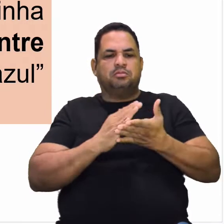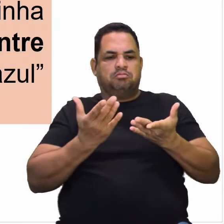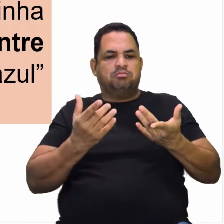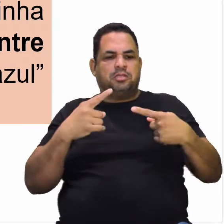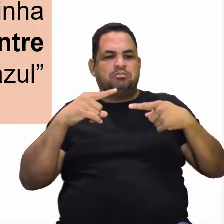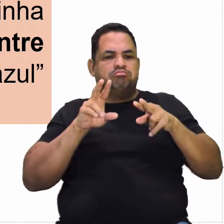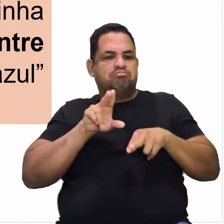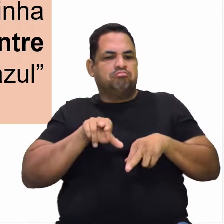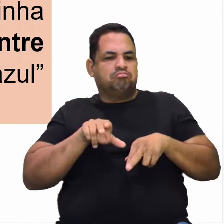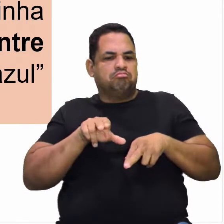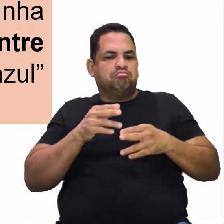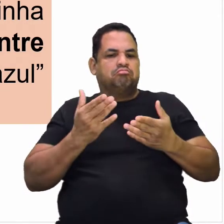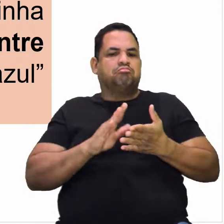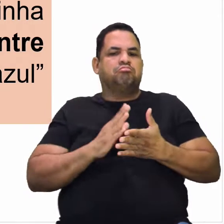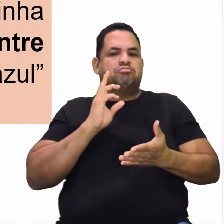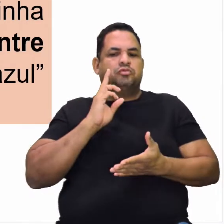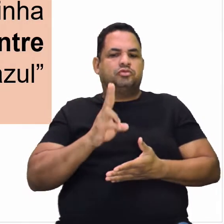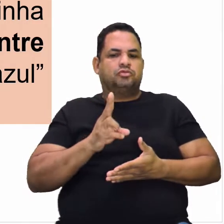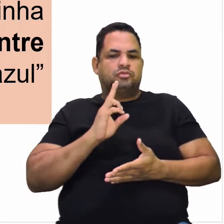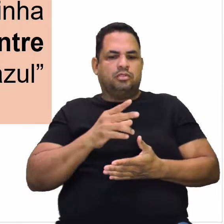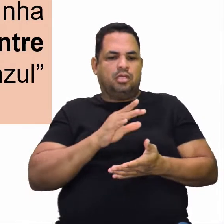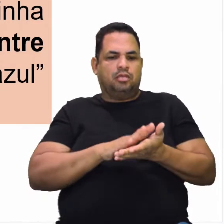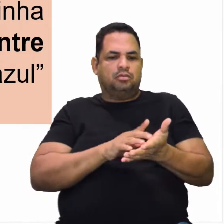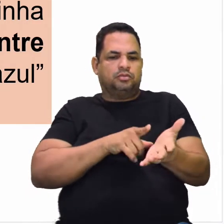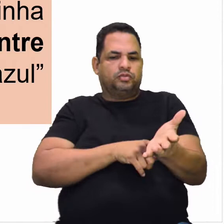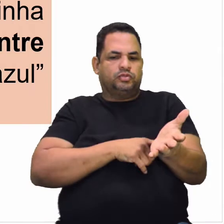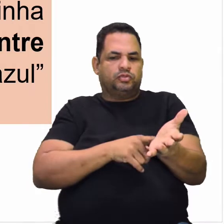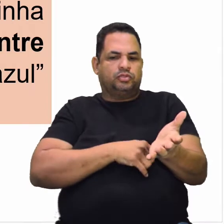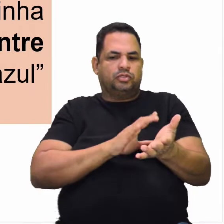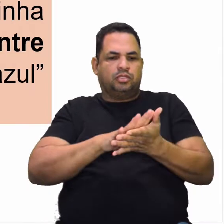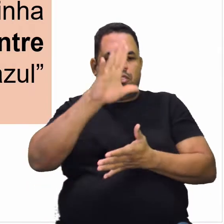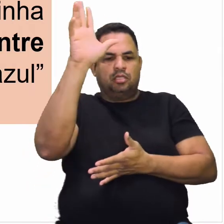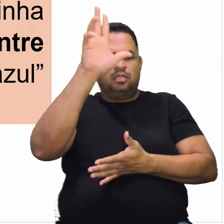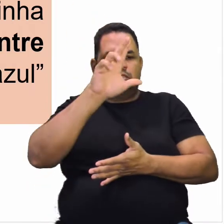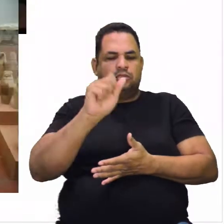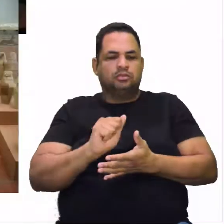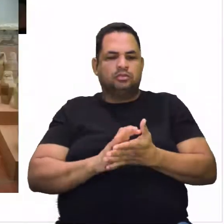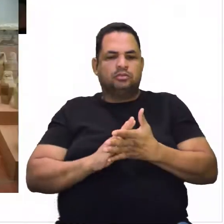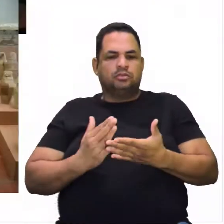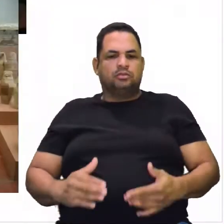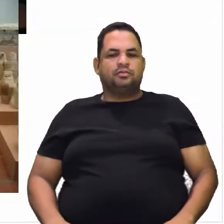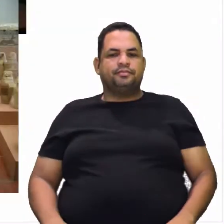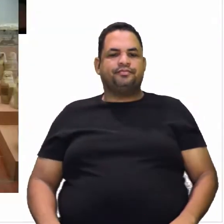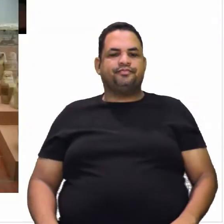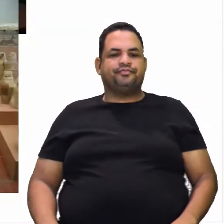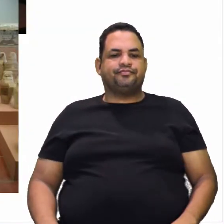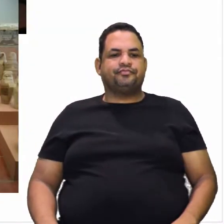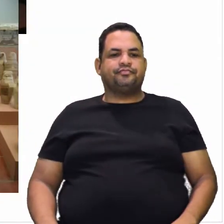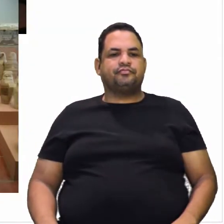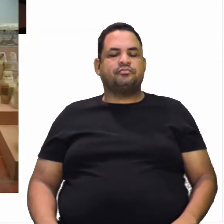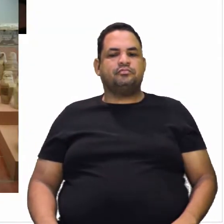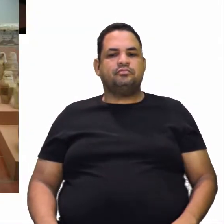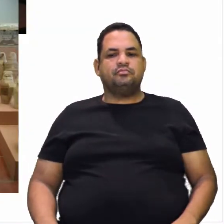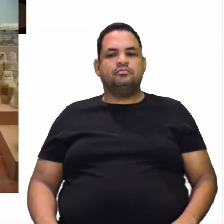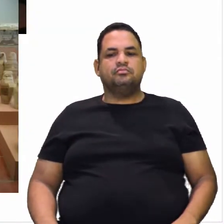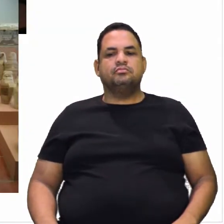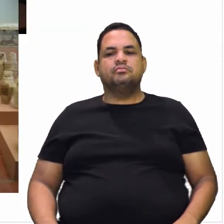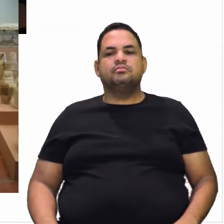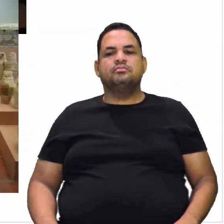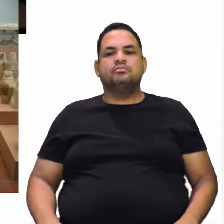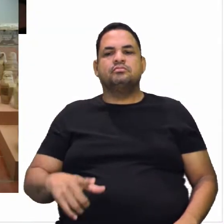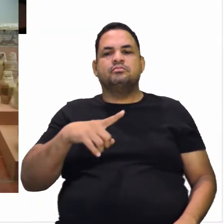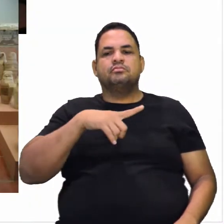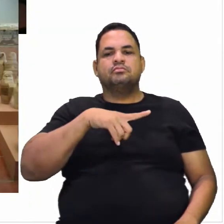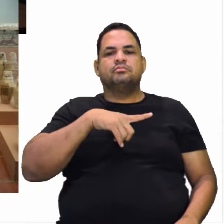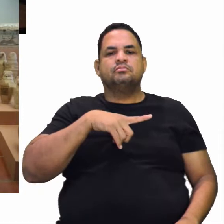de manter o sangue azul da dinastia, o sangue dinástico. Olha aí, ó, mais aí